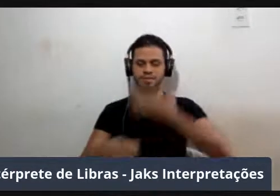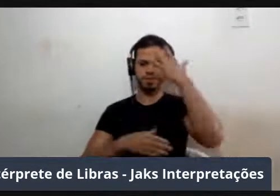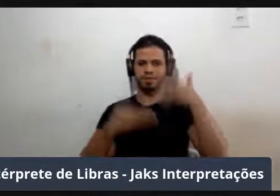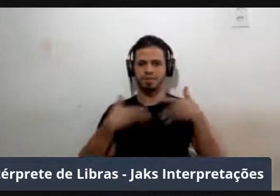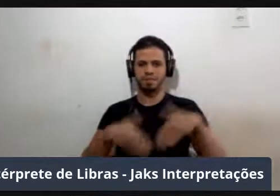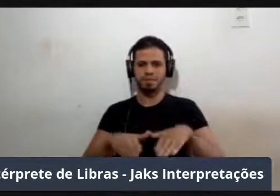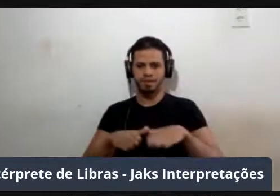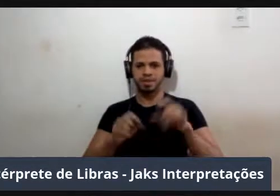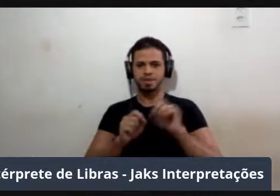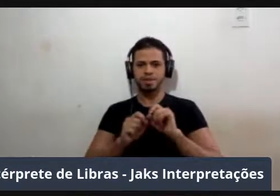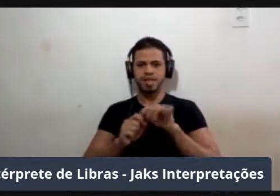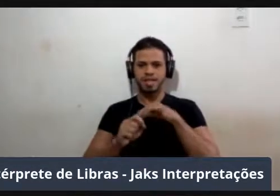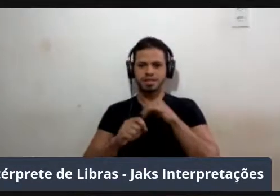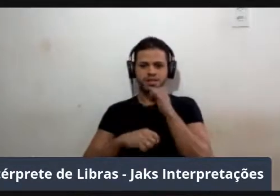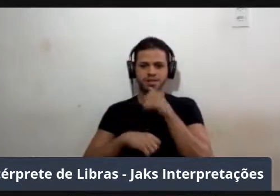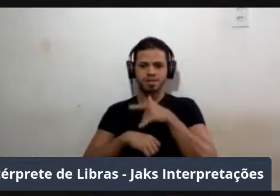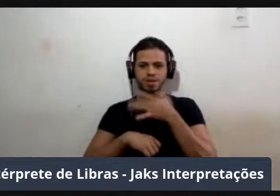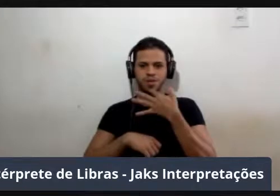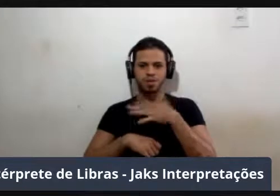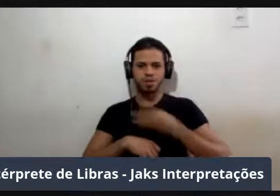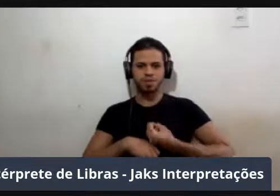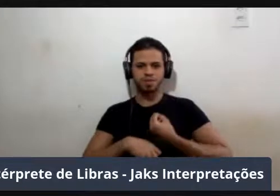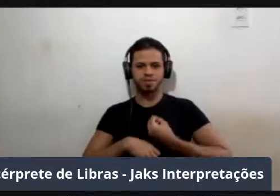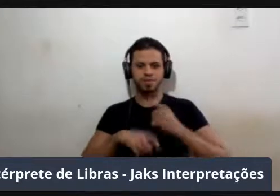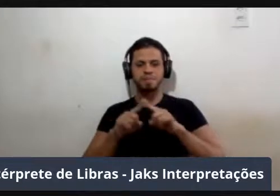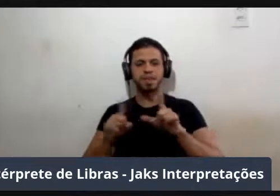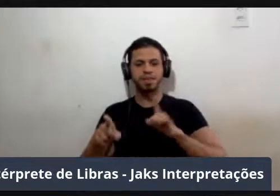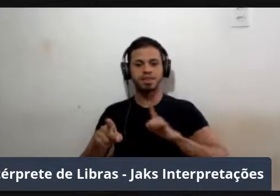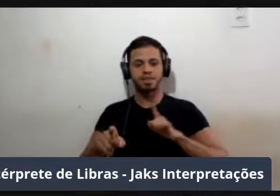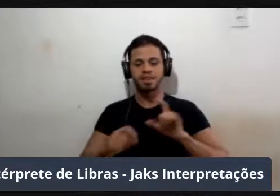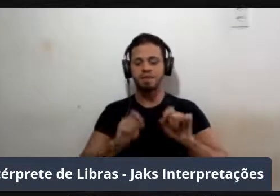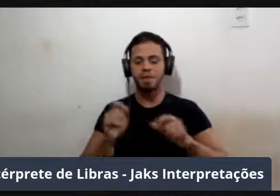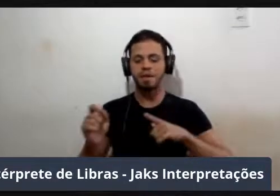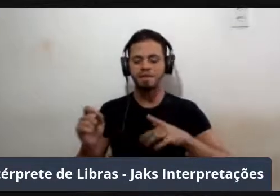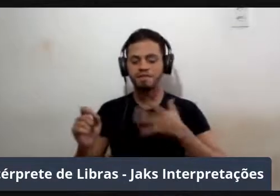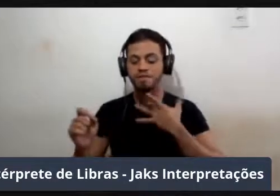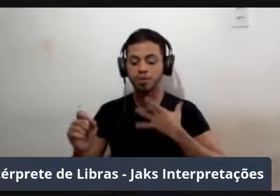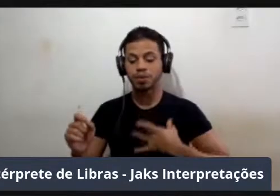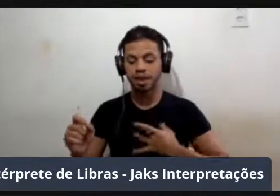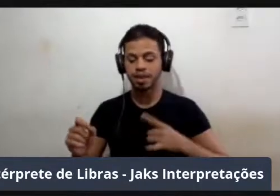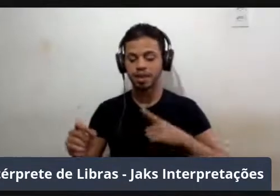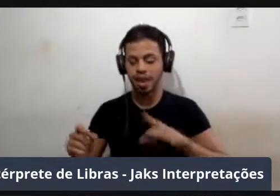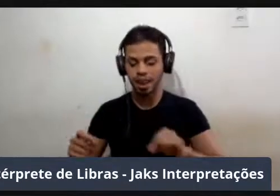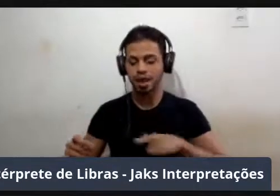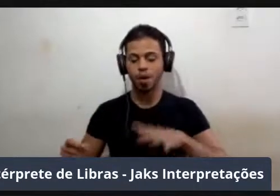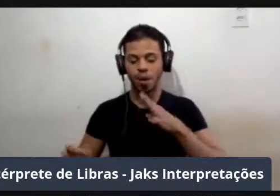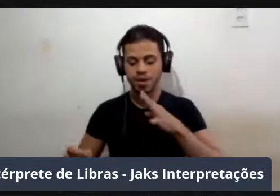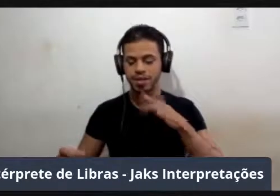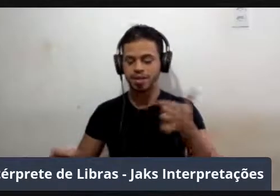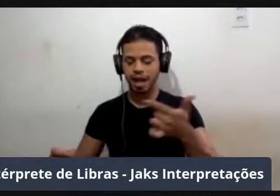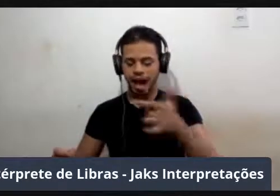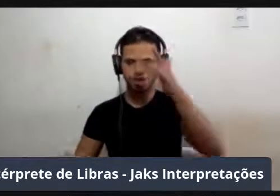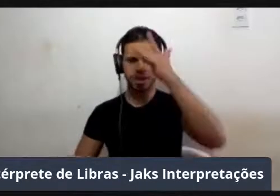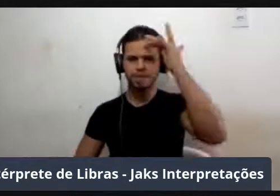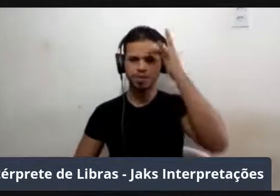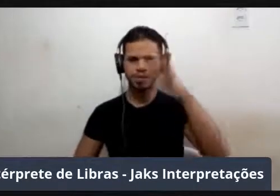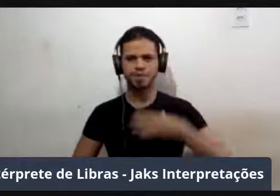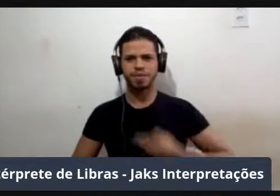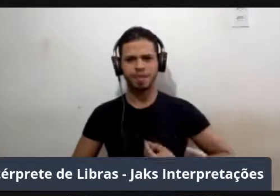tinha vontade que ele conhecesse as outras parteiras que tinha, que ele não tinha conhecimento.